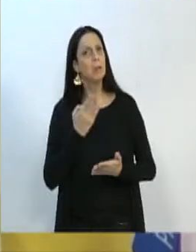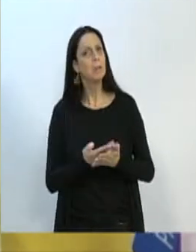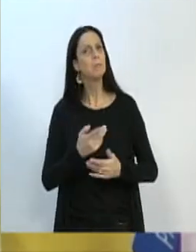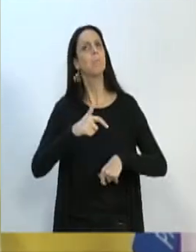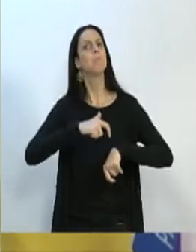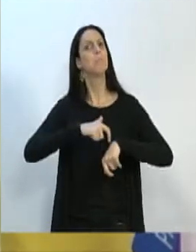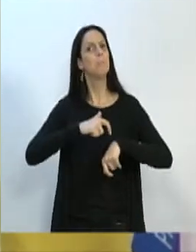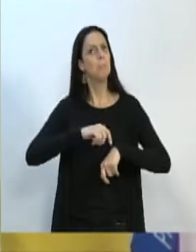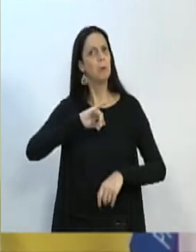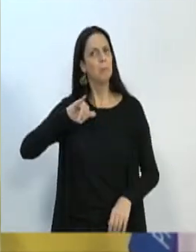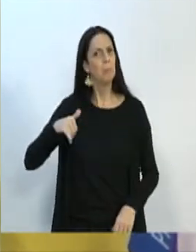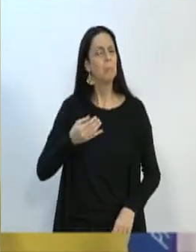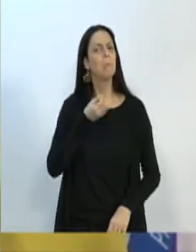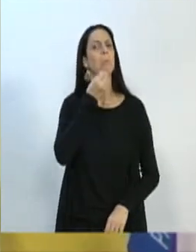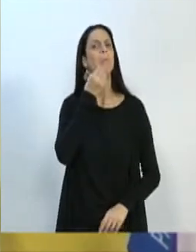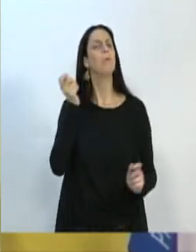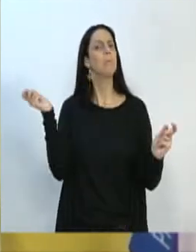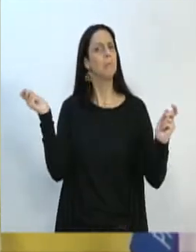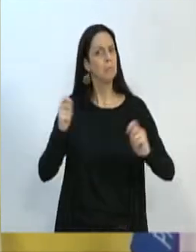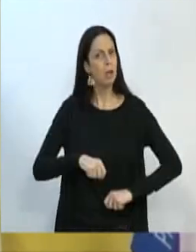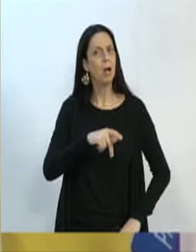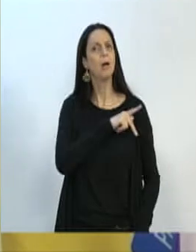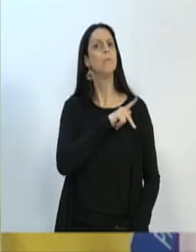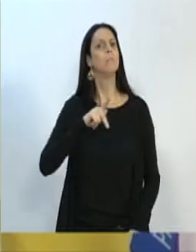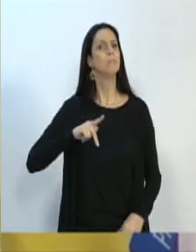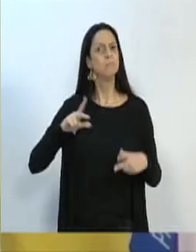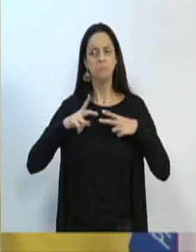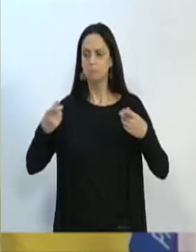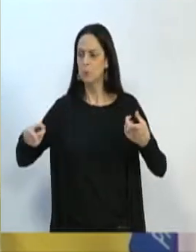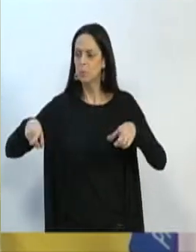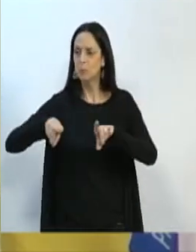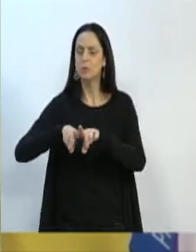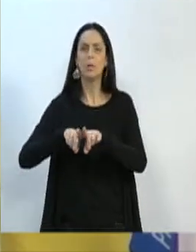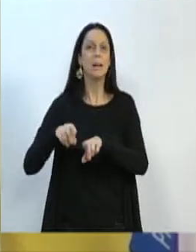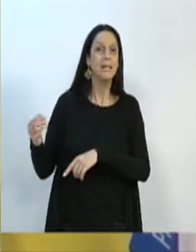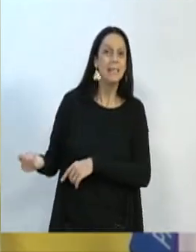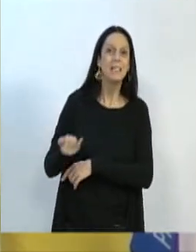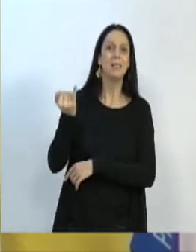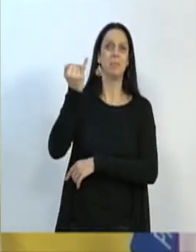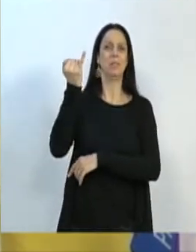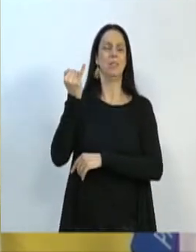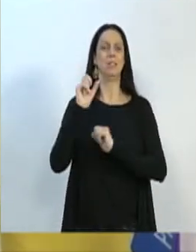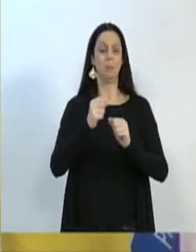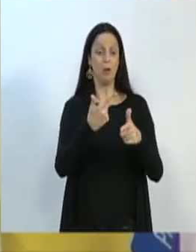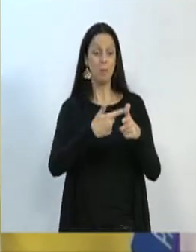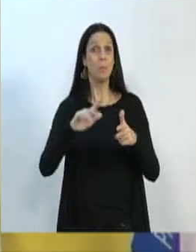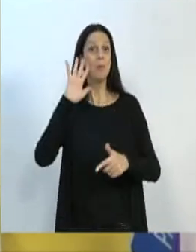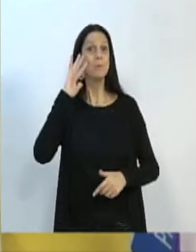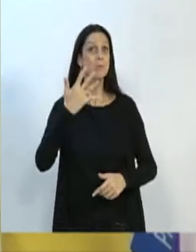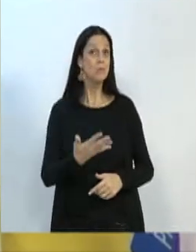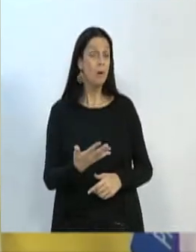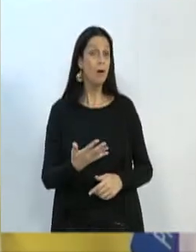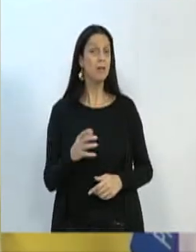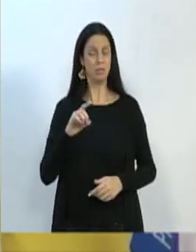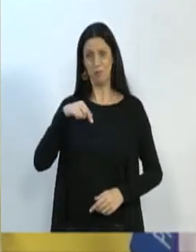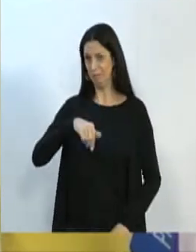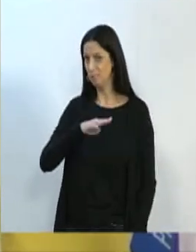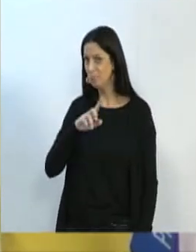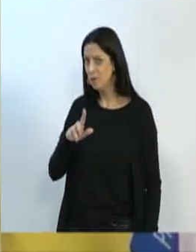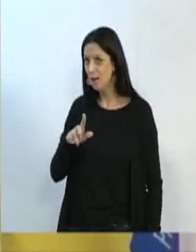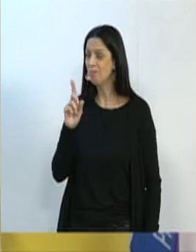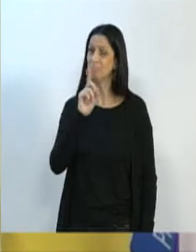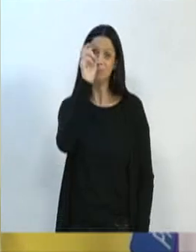para discutir parcerias público-privadas vultosas para resolver esse problema histórico e não só de Blumenau